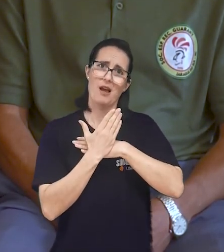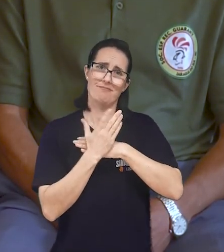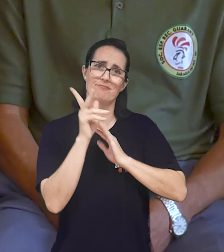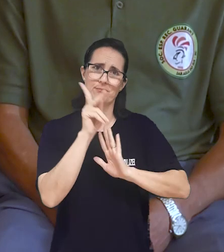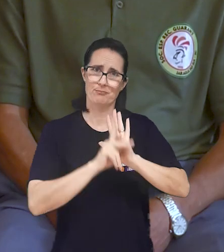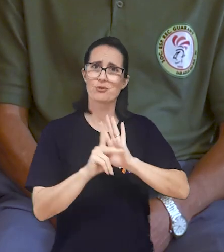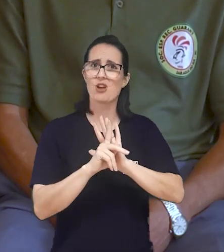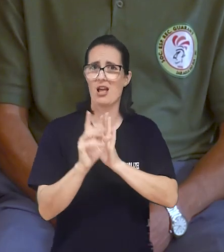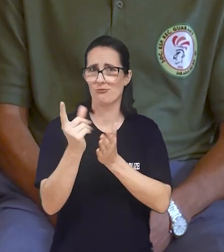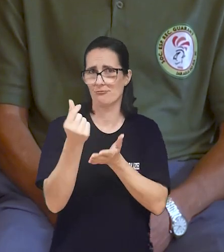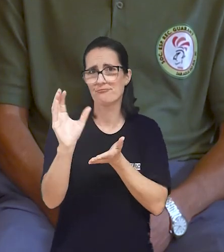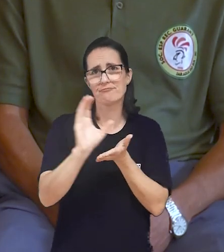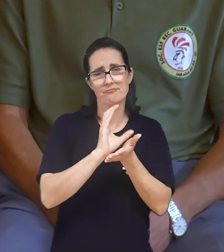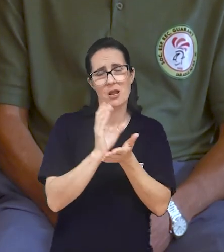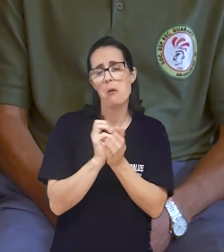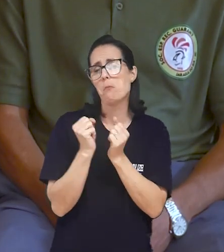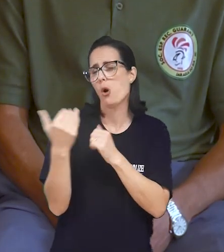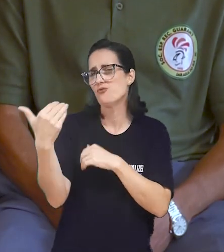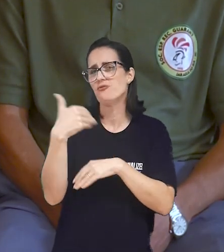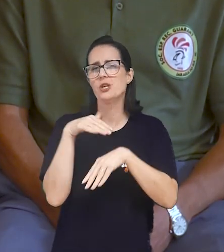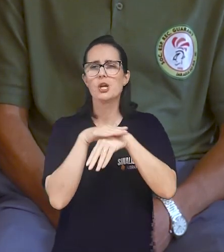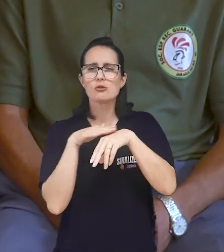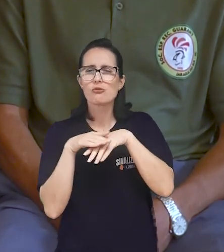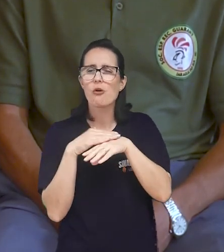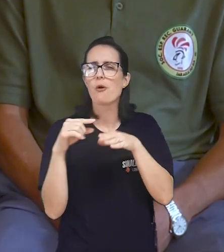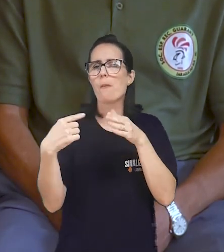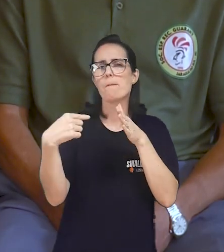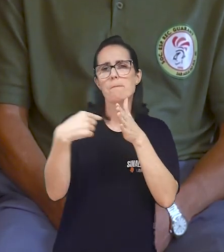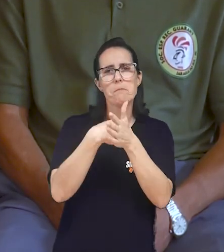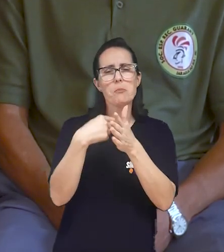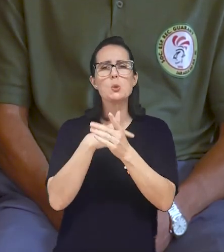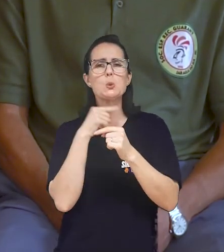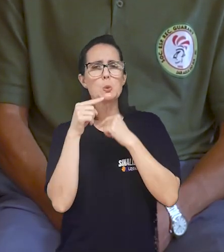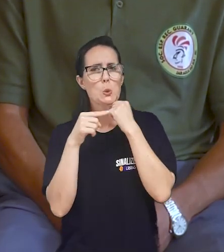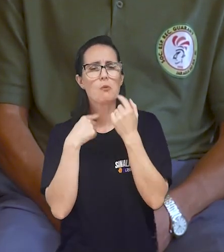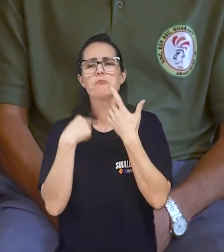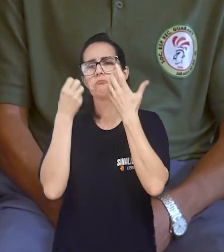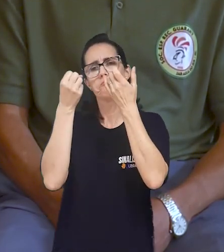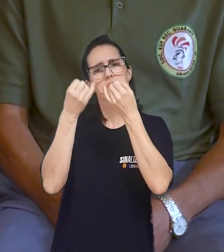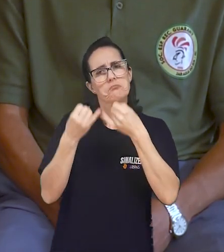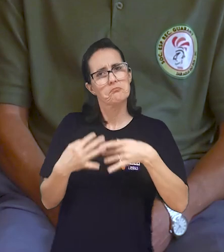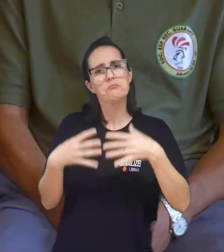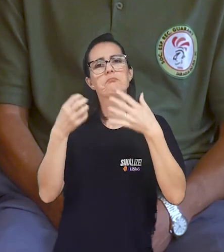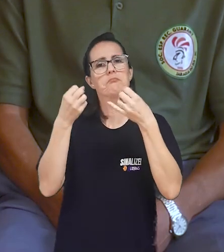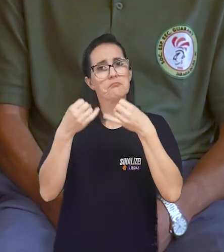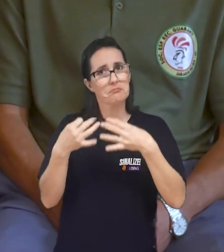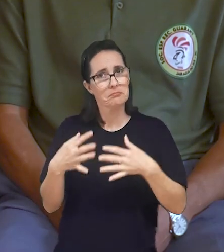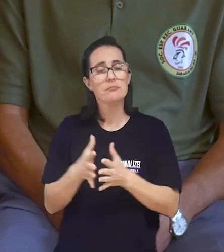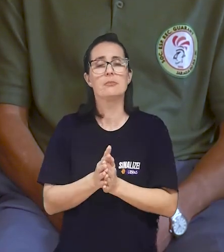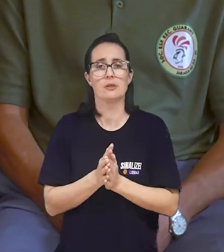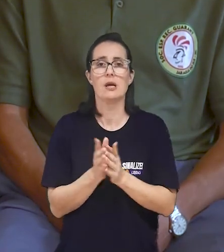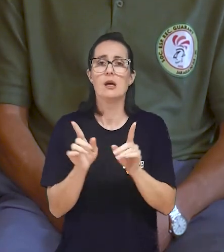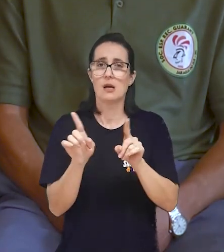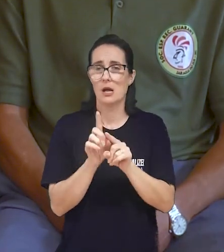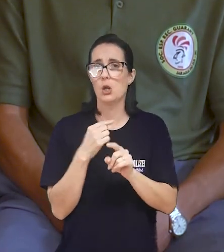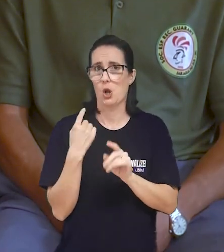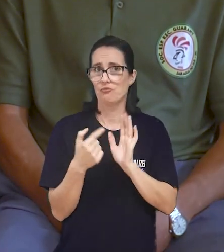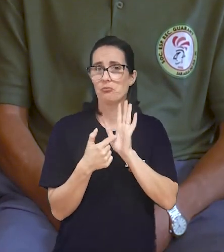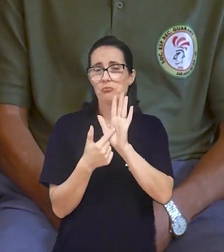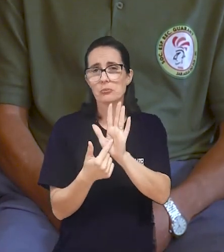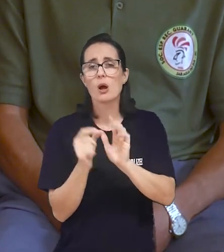projetos. A gente está de portas abertas para vir conversar e esclarecer dúvidas, se tiver alguma, para a